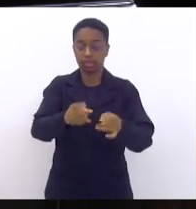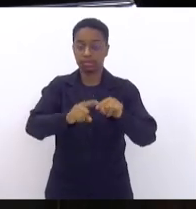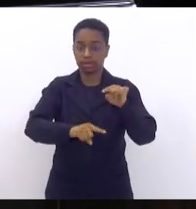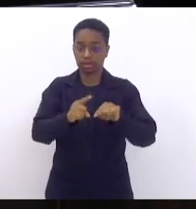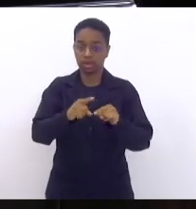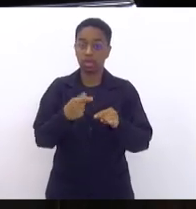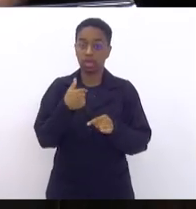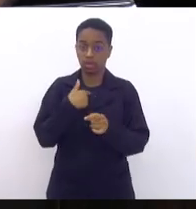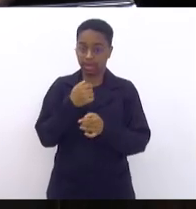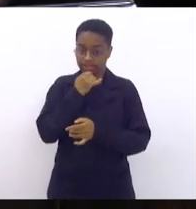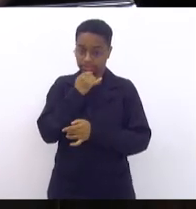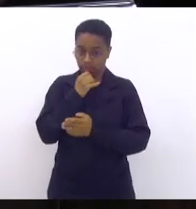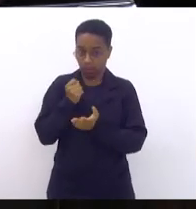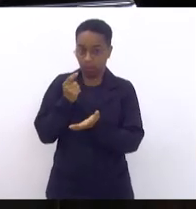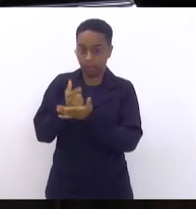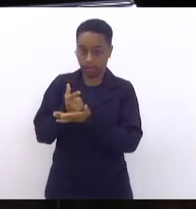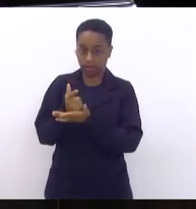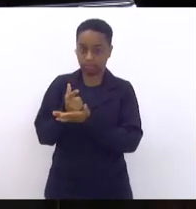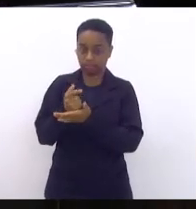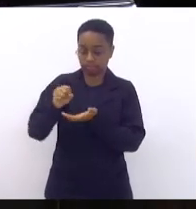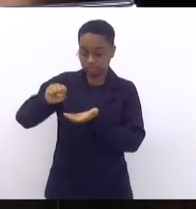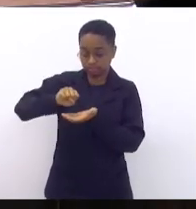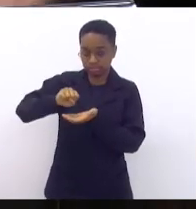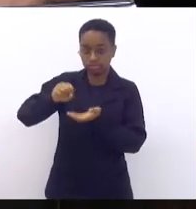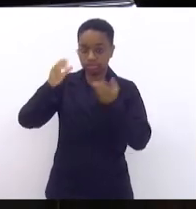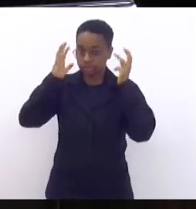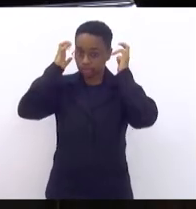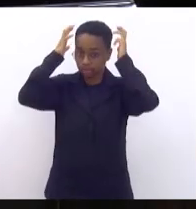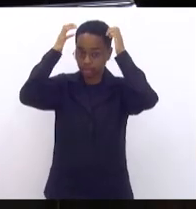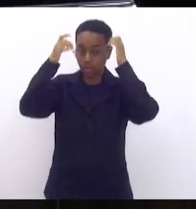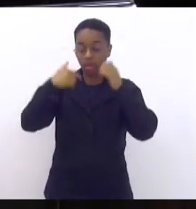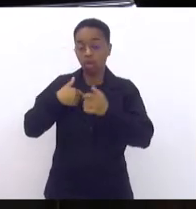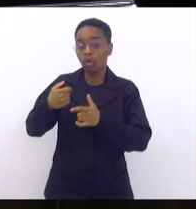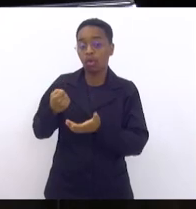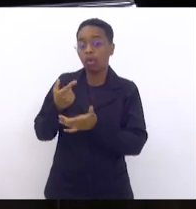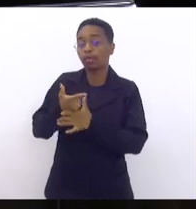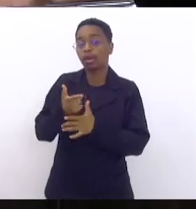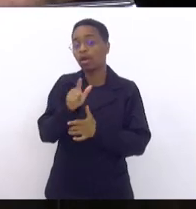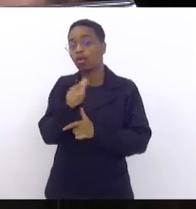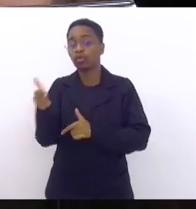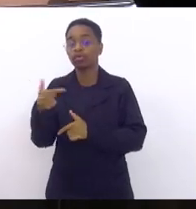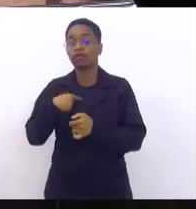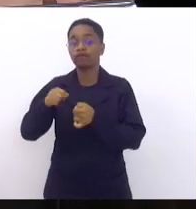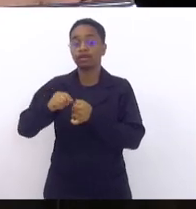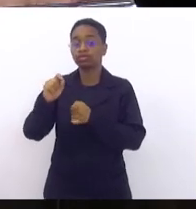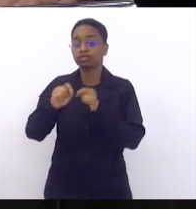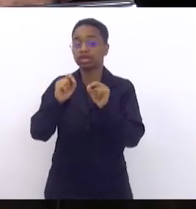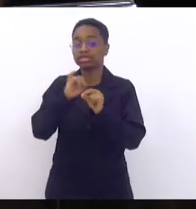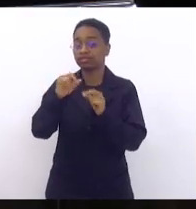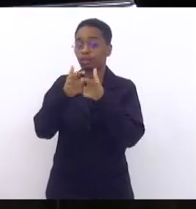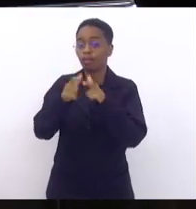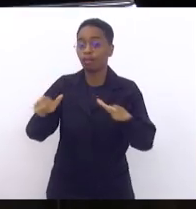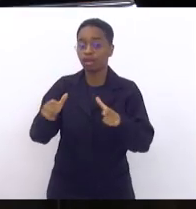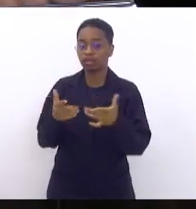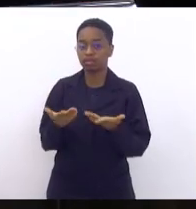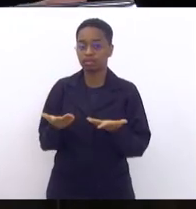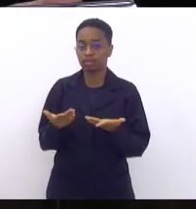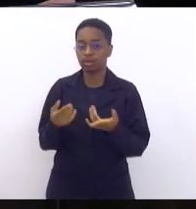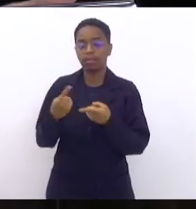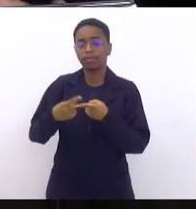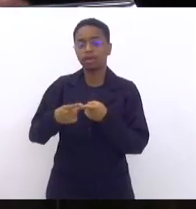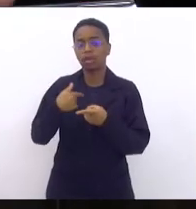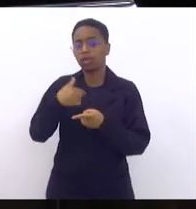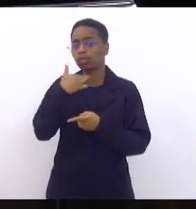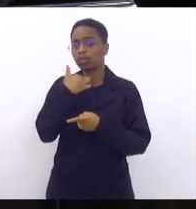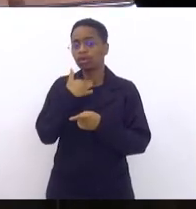no supermercado e comprei o shampoo eu vou lá comprar outro shampoo porque o meu acabou que eu faço com meu frasco vazio porque eu não posso ir lá no